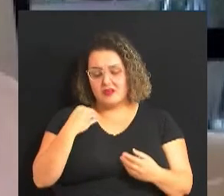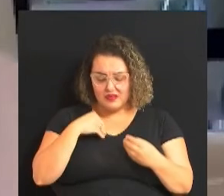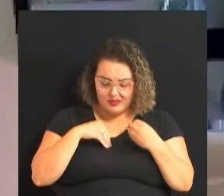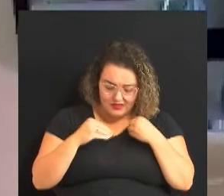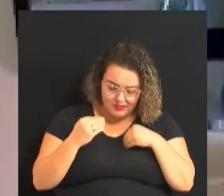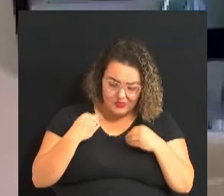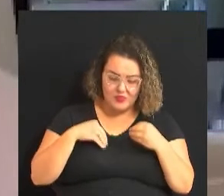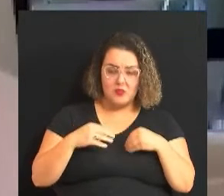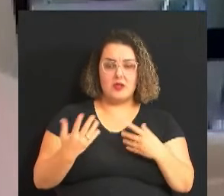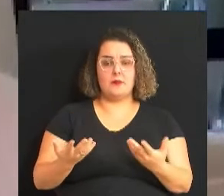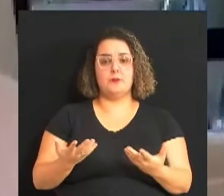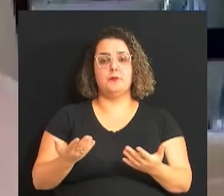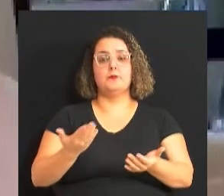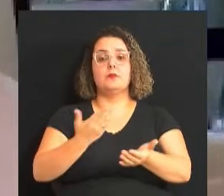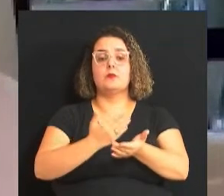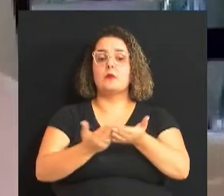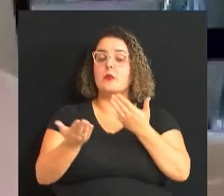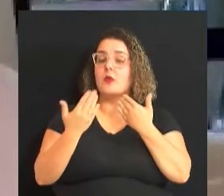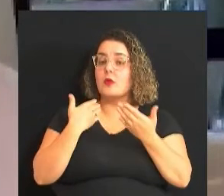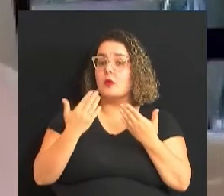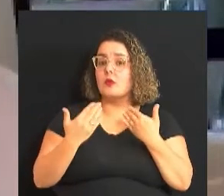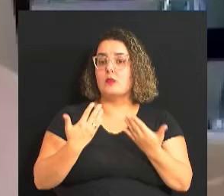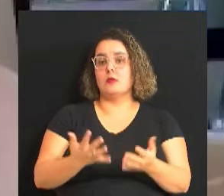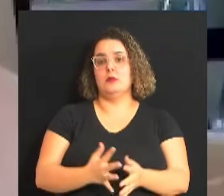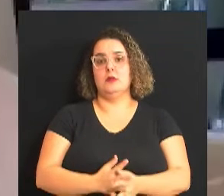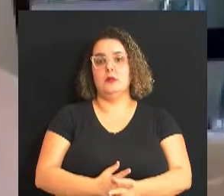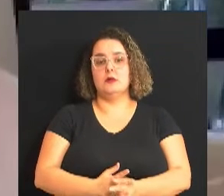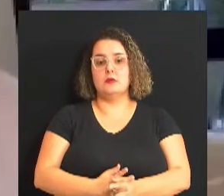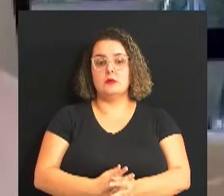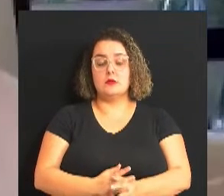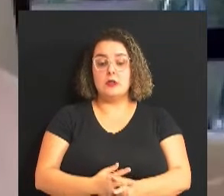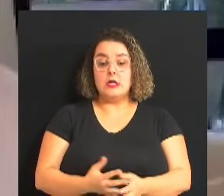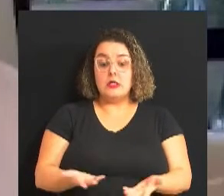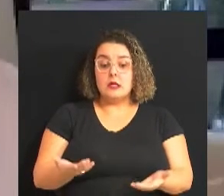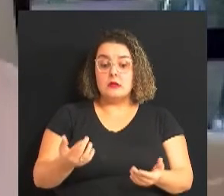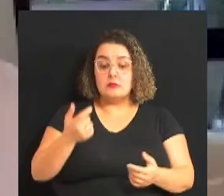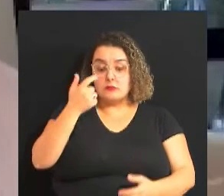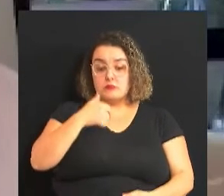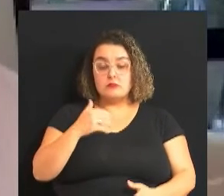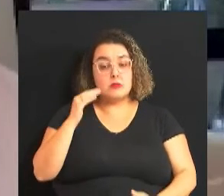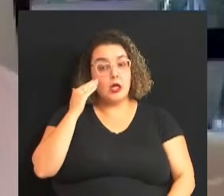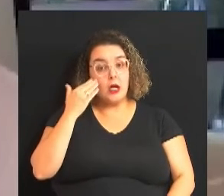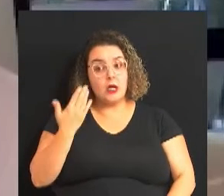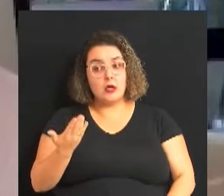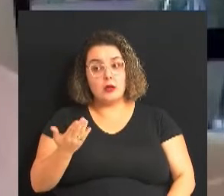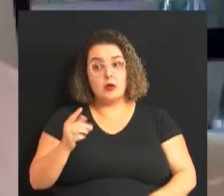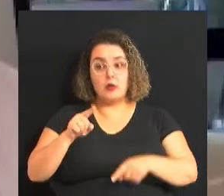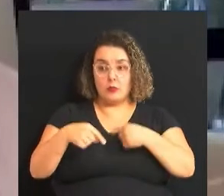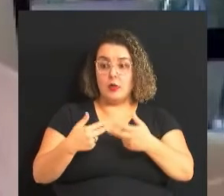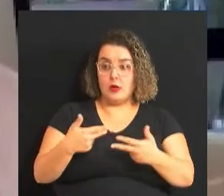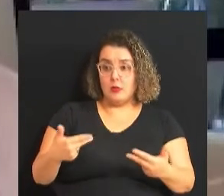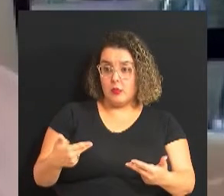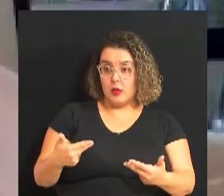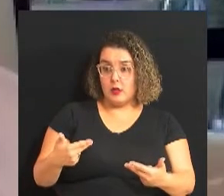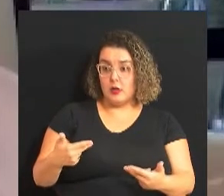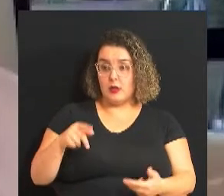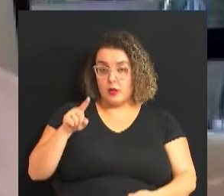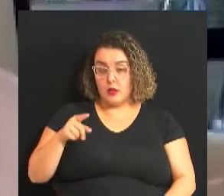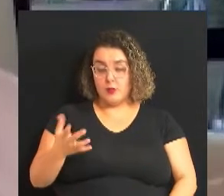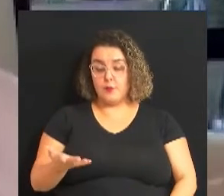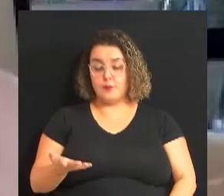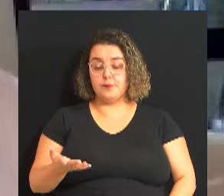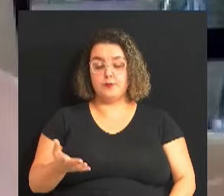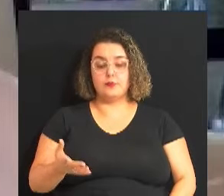Aí você começa a conversar com a pessoa, né? E a pessoa começa a entender. Sabe uma outra coisa? É que se